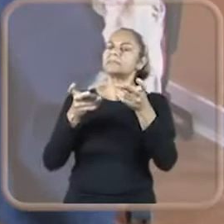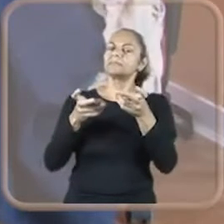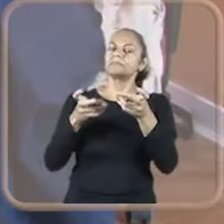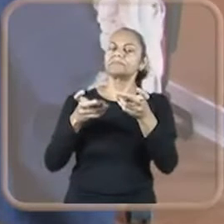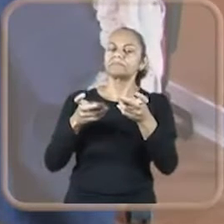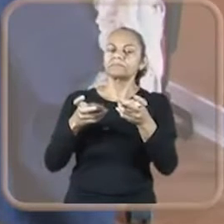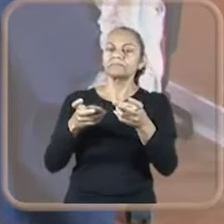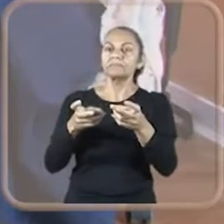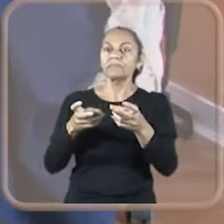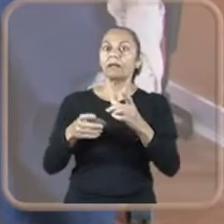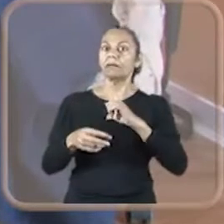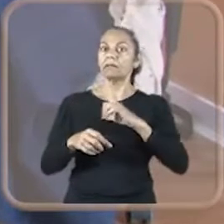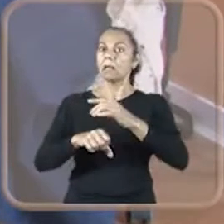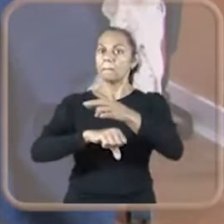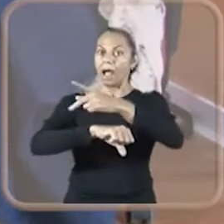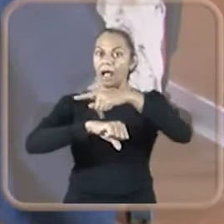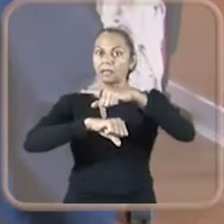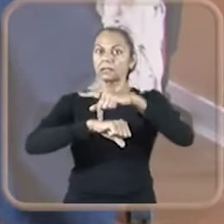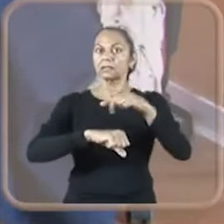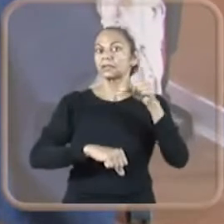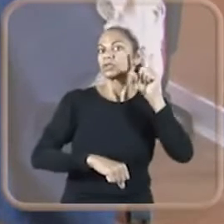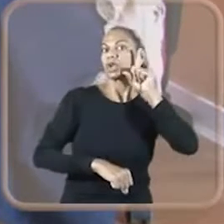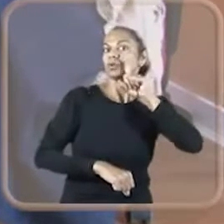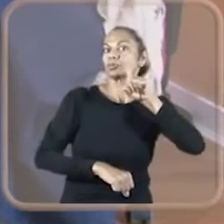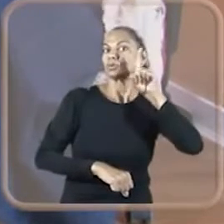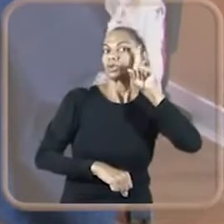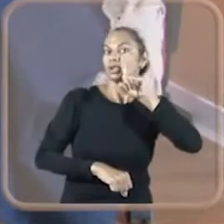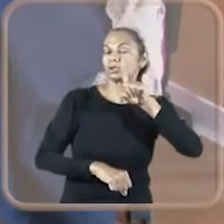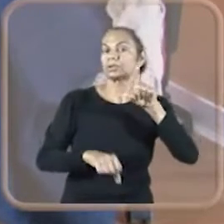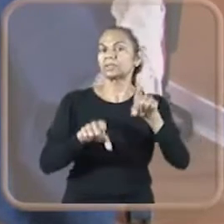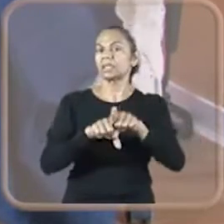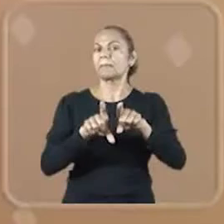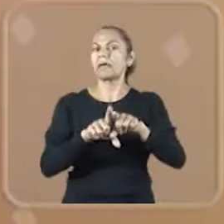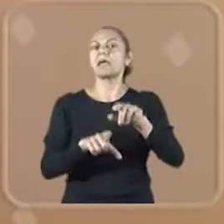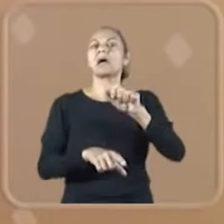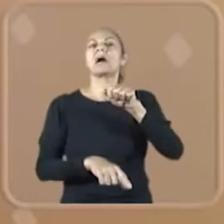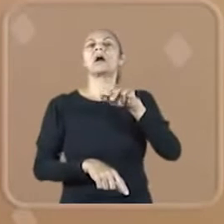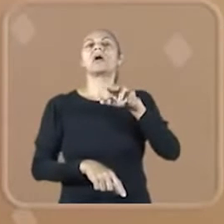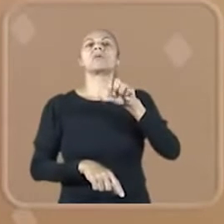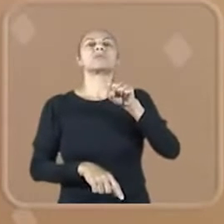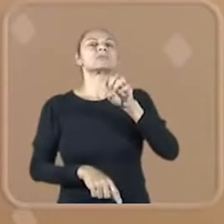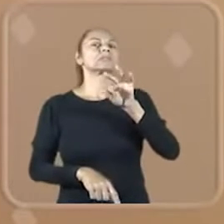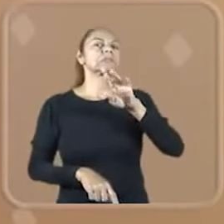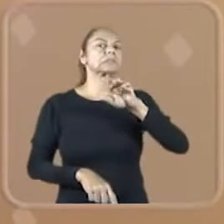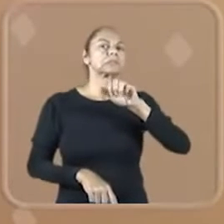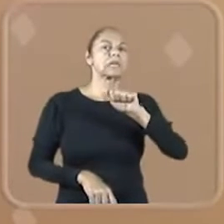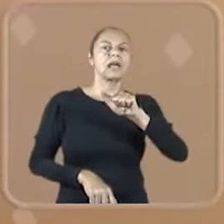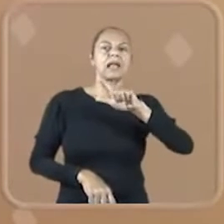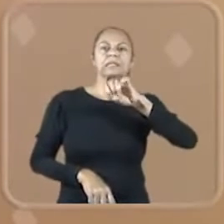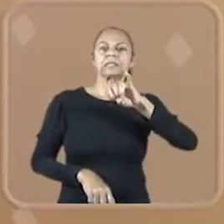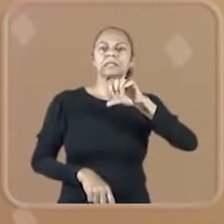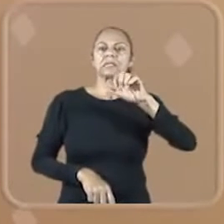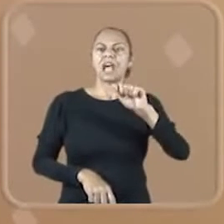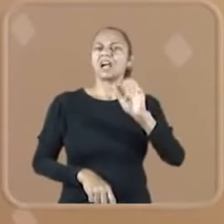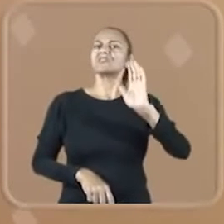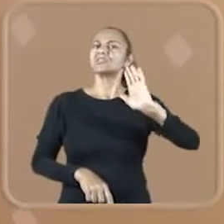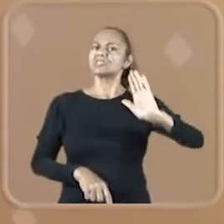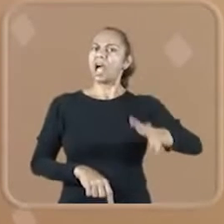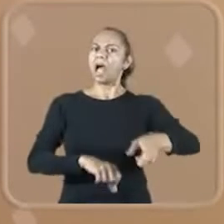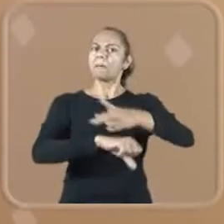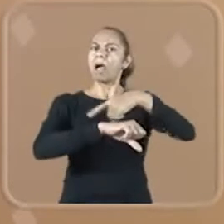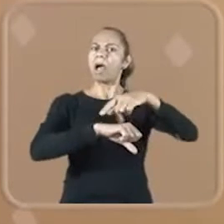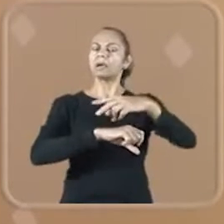essas técnicas elas foram criadas nos Estados Unidos e Austrália, né? A gente reproduz técnicas que foram criadas